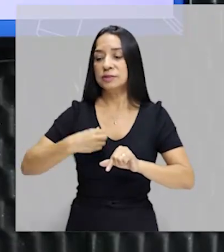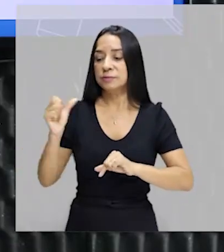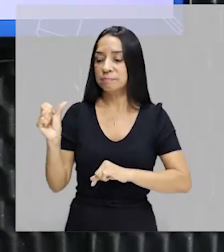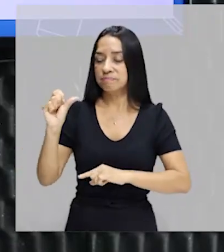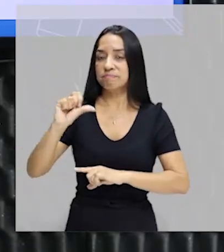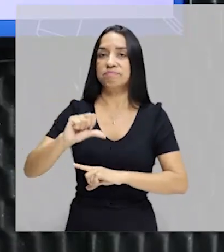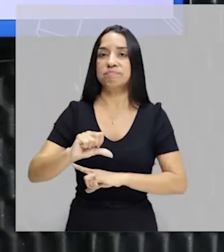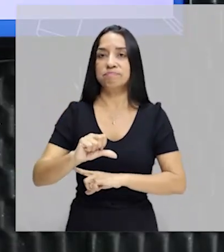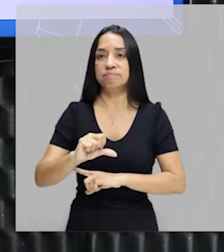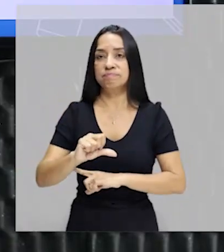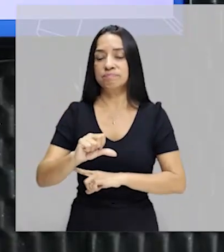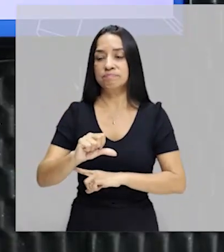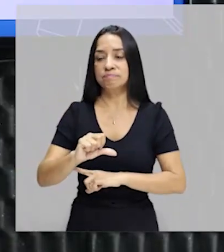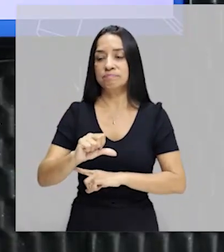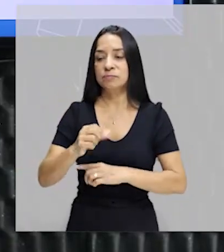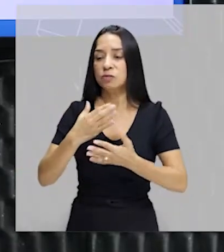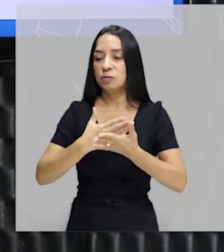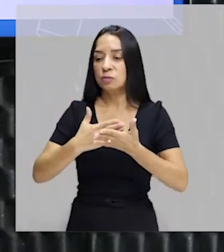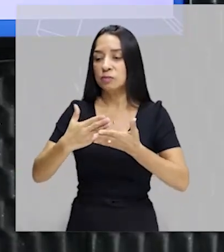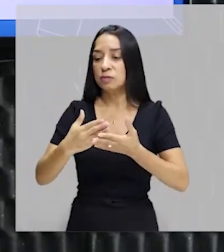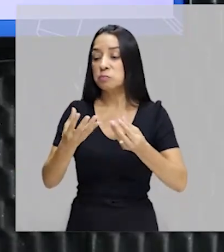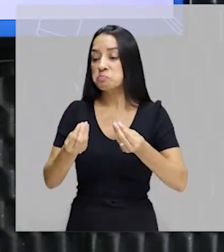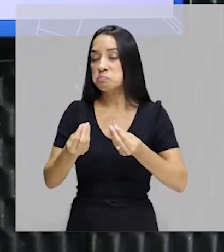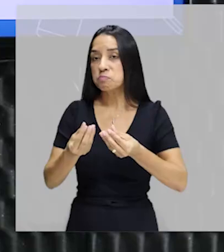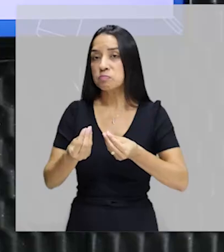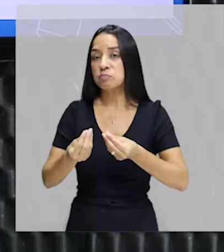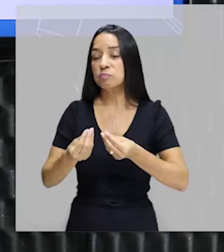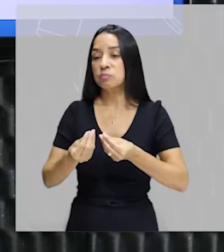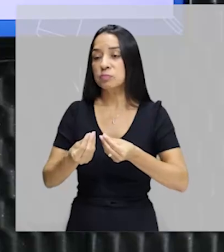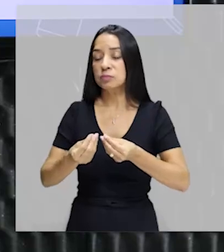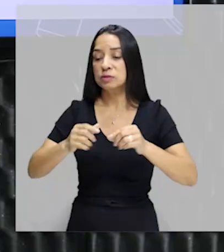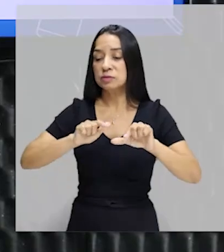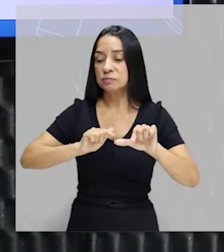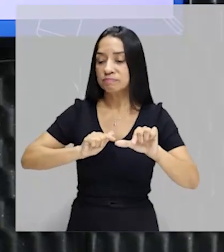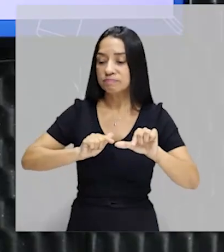precária. A partir de muitas lutas